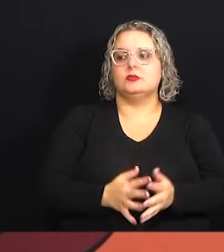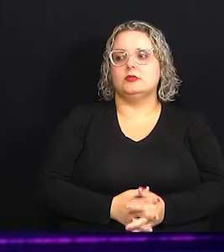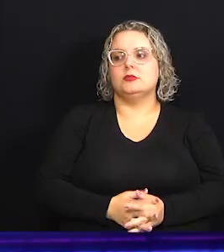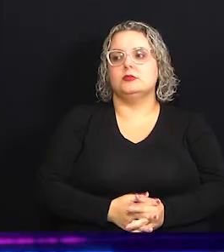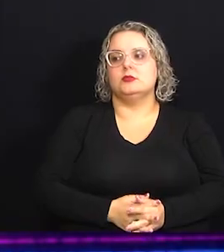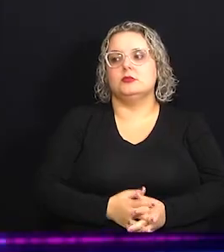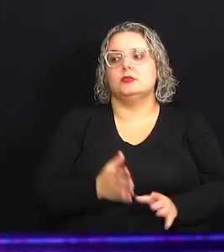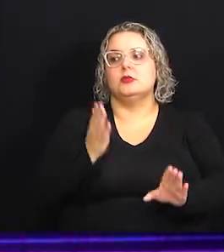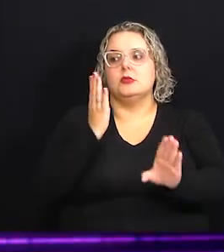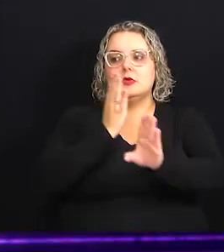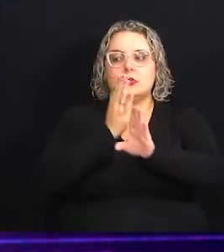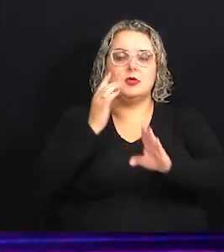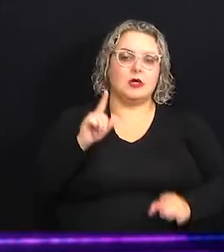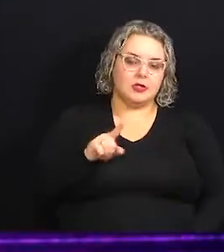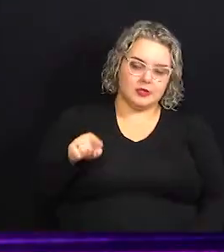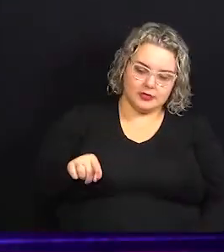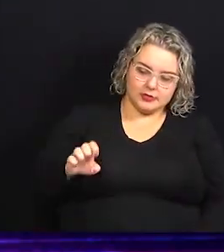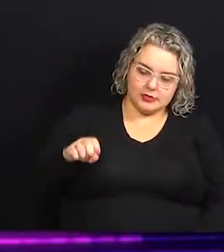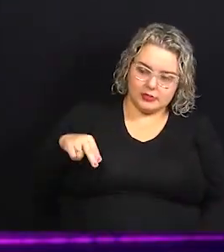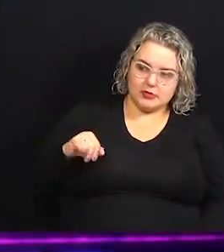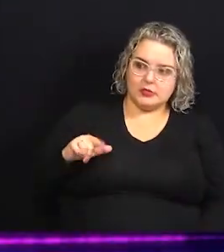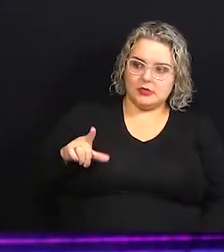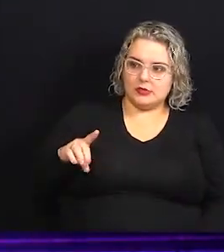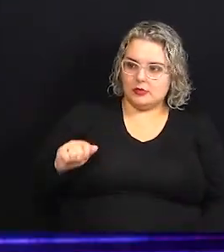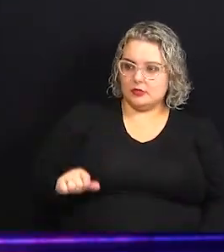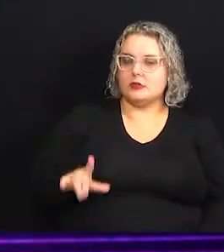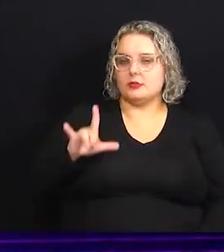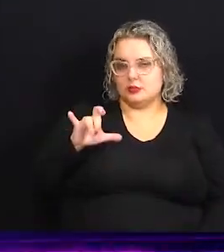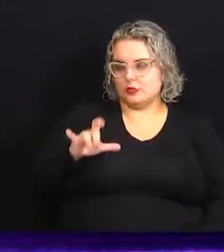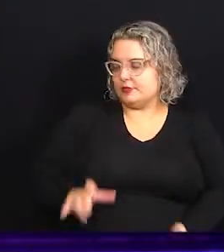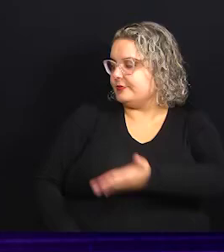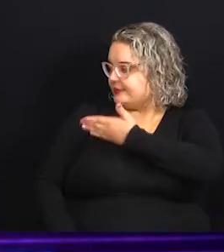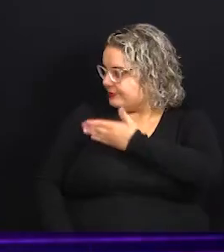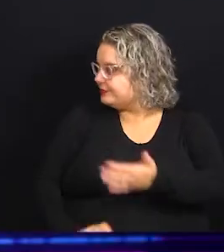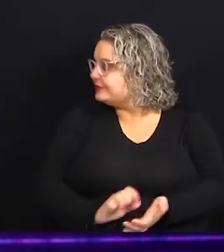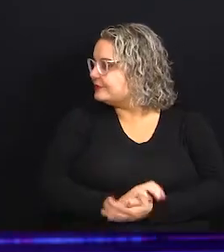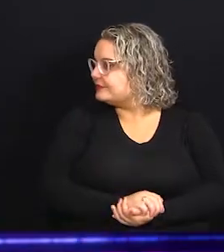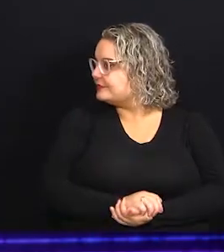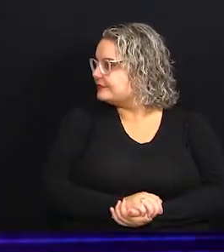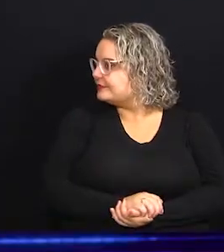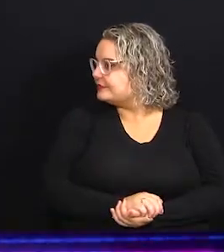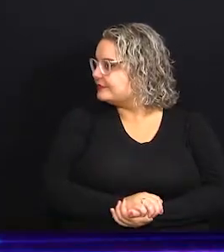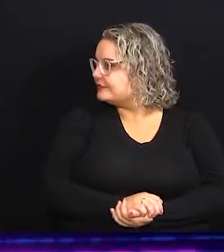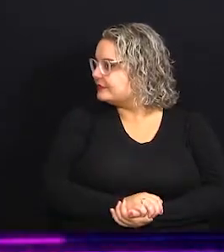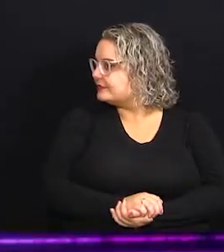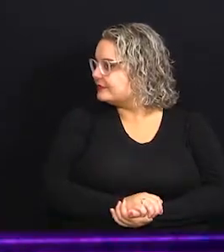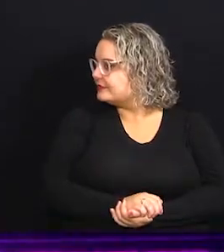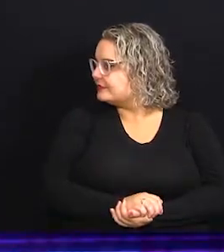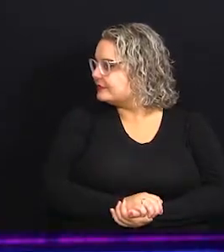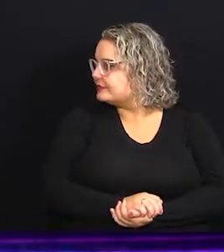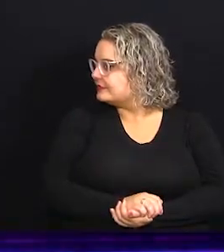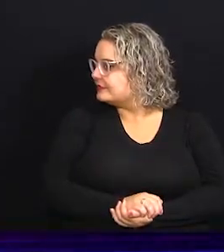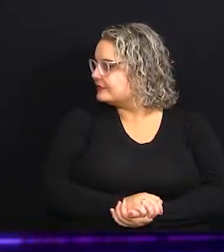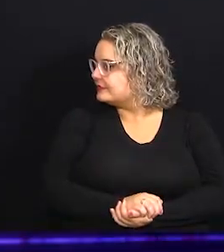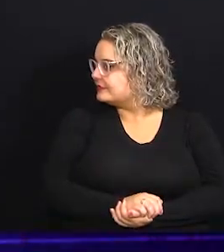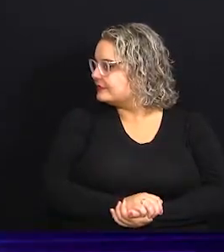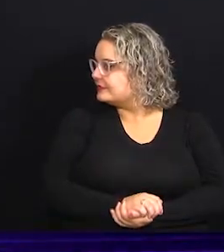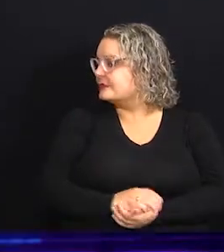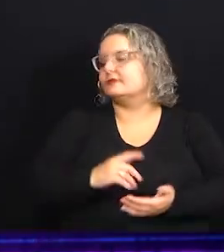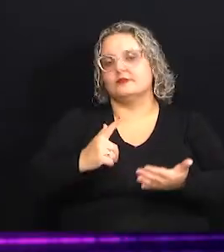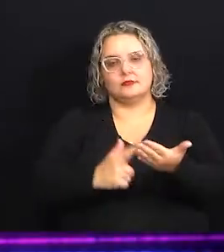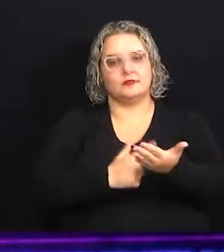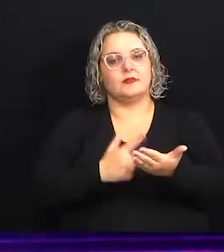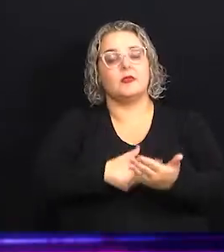livro? Para encontrar a Zenilda nas redes sociais, eu estou no Instagram, @ZenildaVilarins.